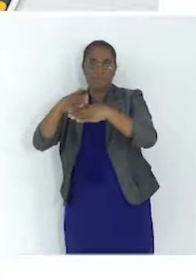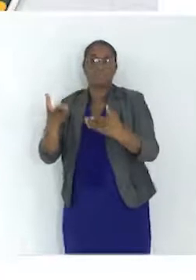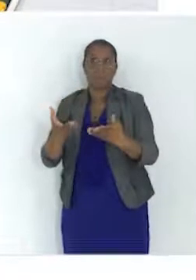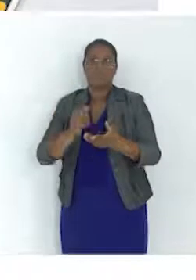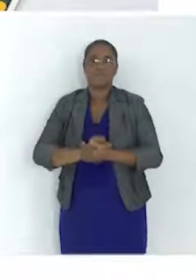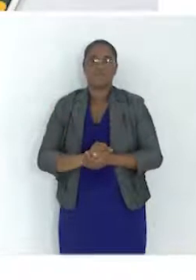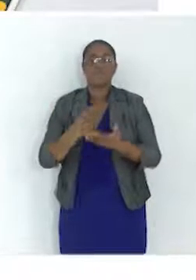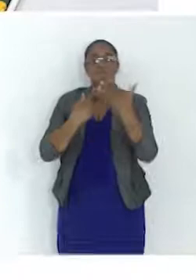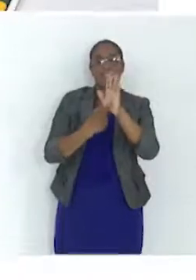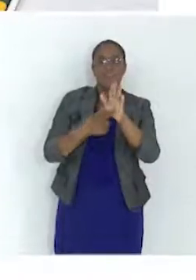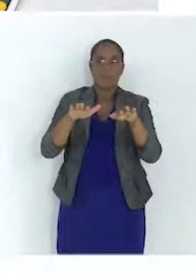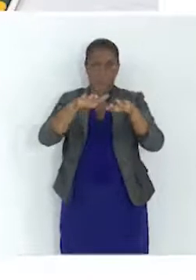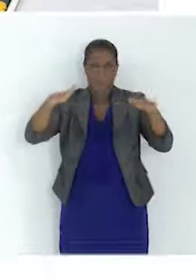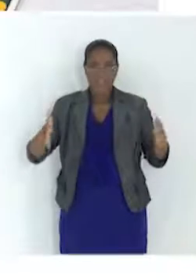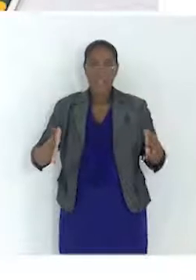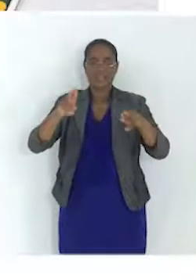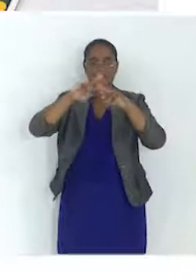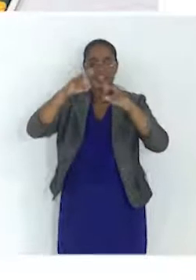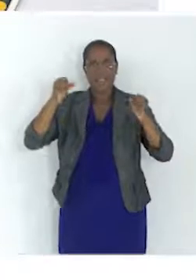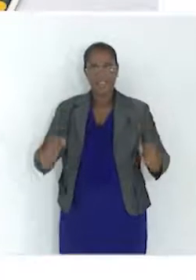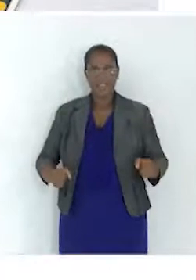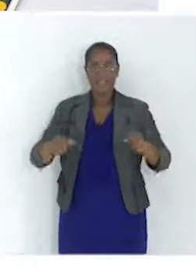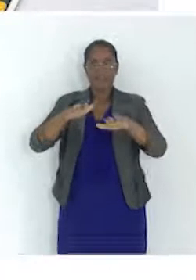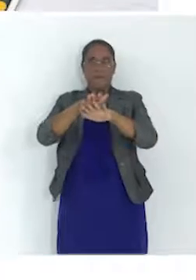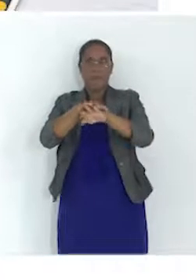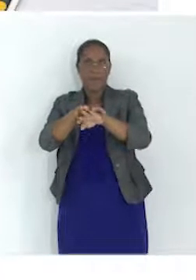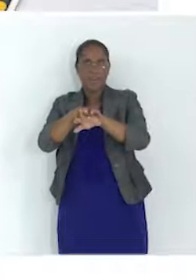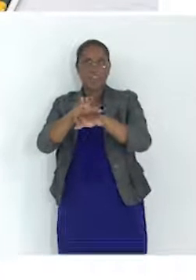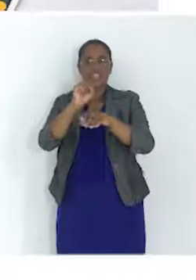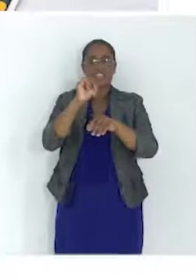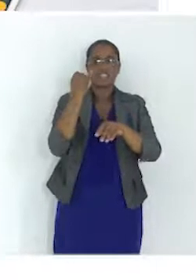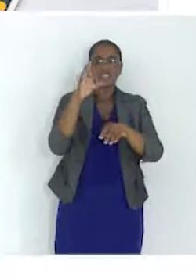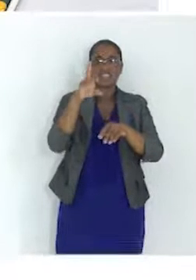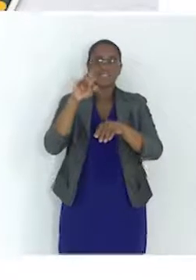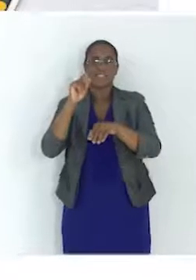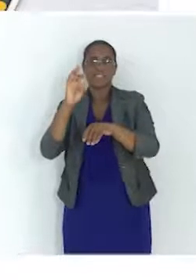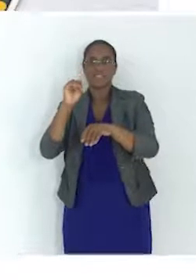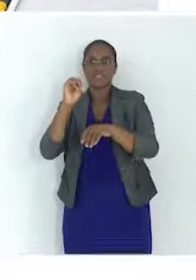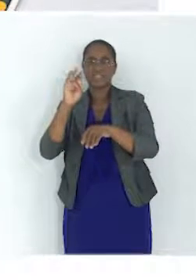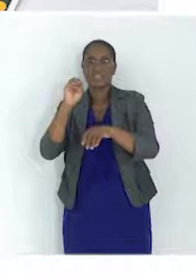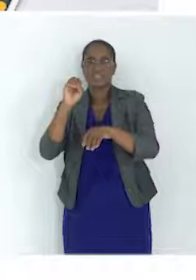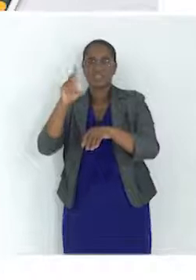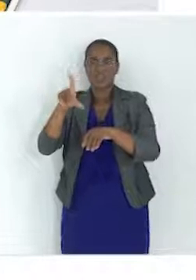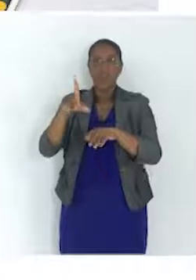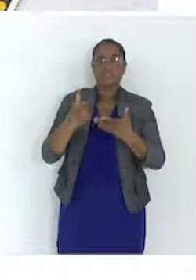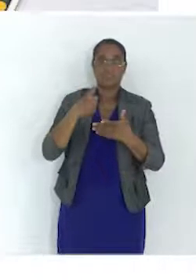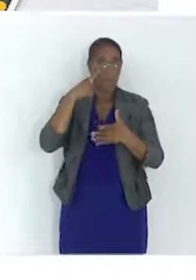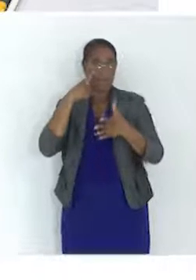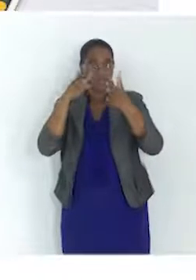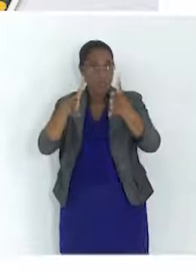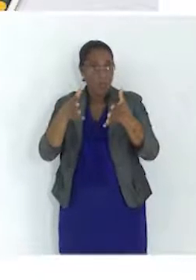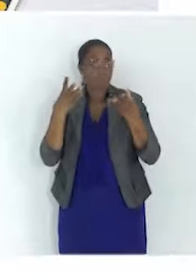cadeira, peixe, girassol. E prestem muita atenção, visíveis